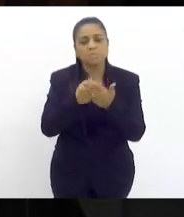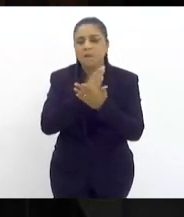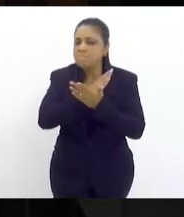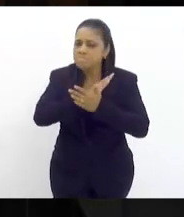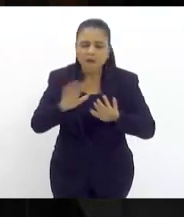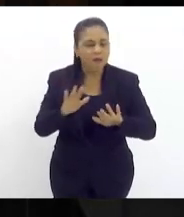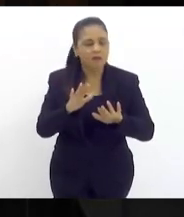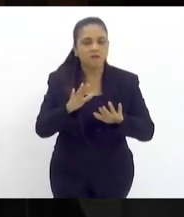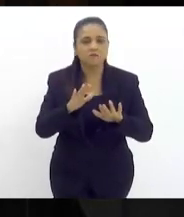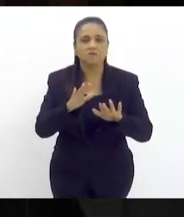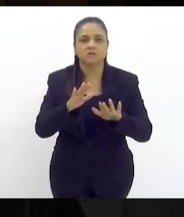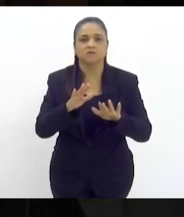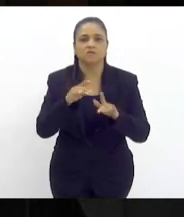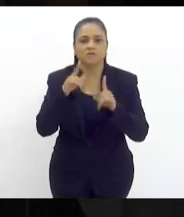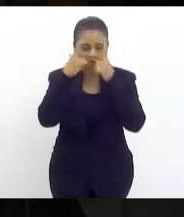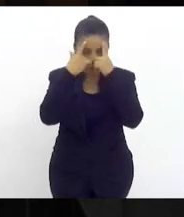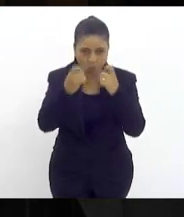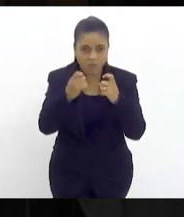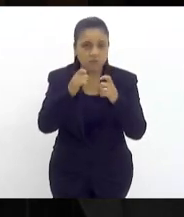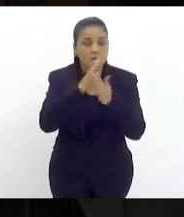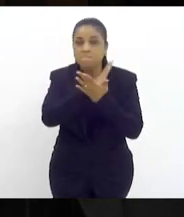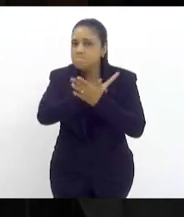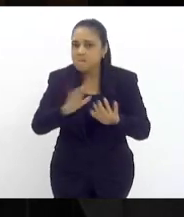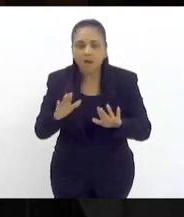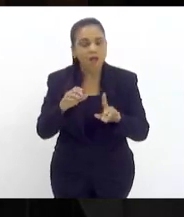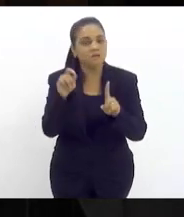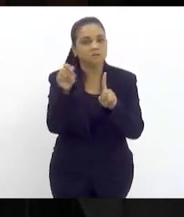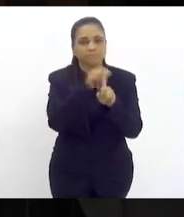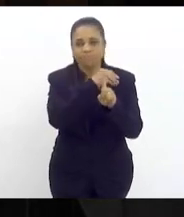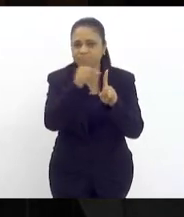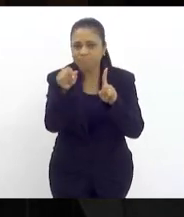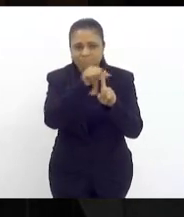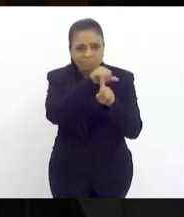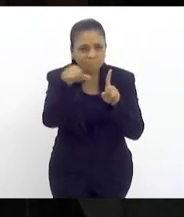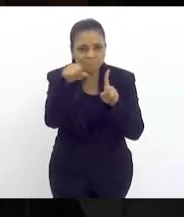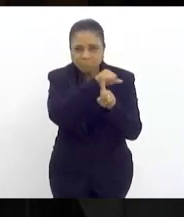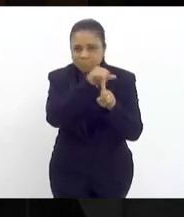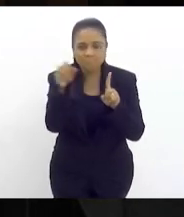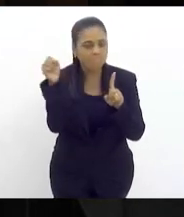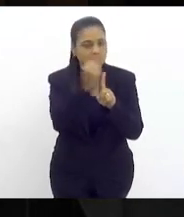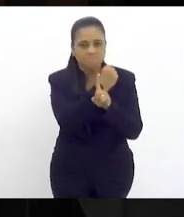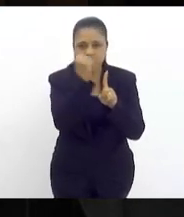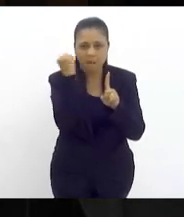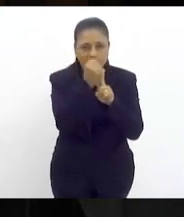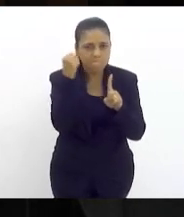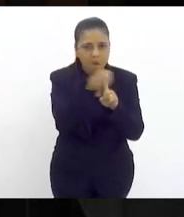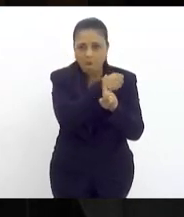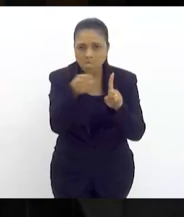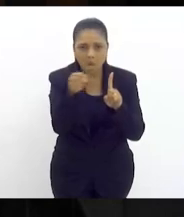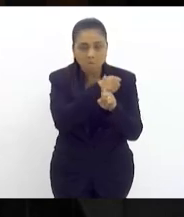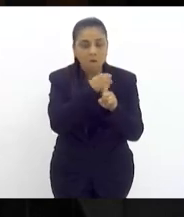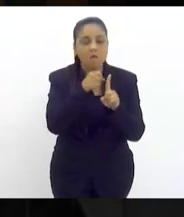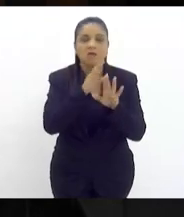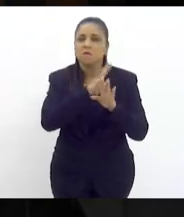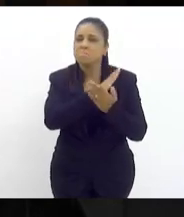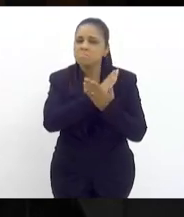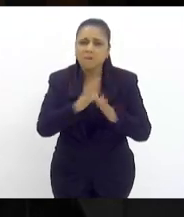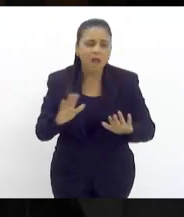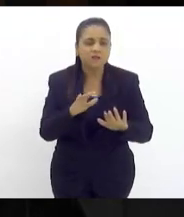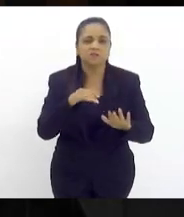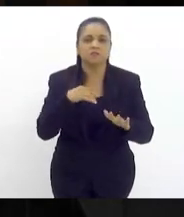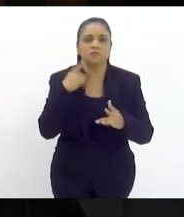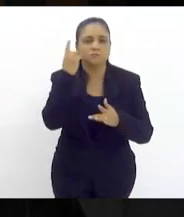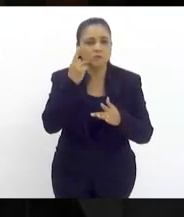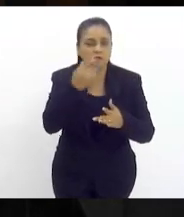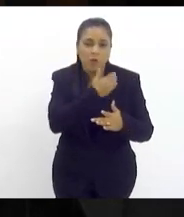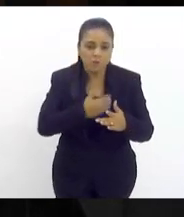contra a mulher, basta de feminicídio, basta de ausência de políticas públicas que protejam essas mulheres